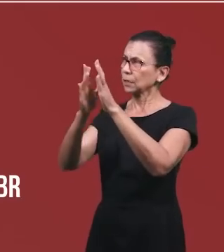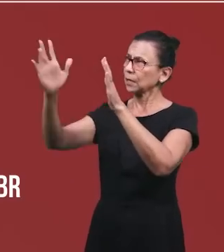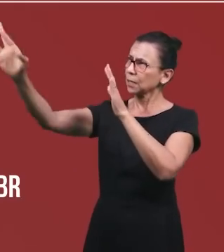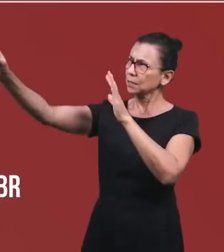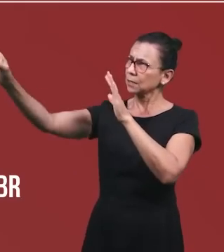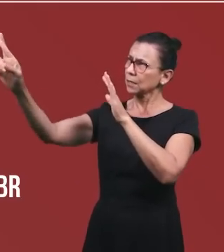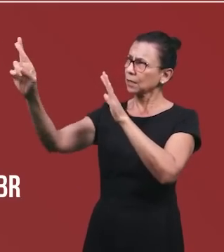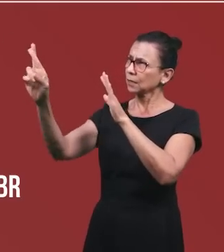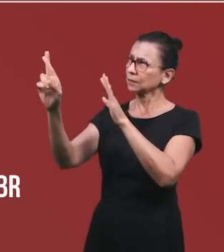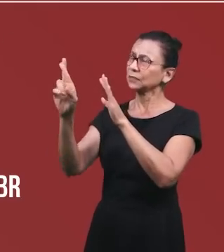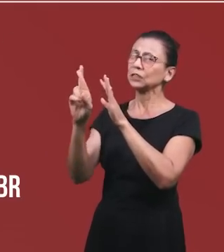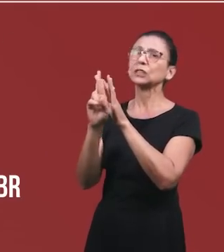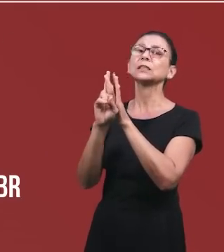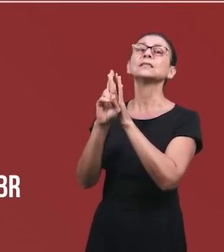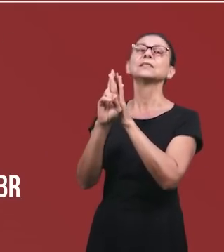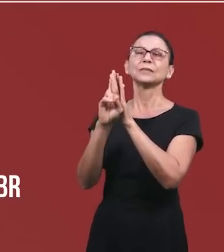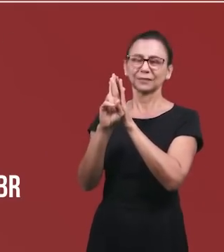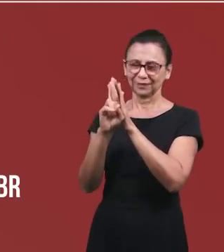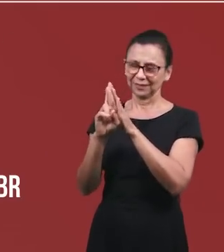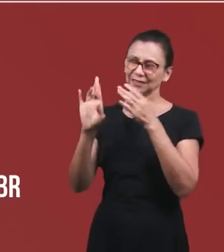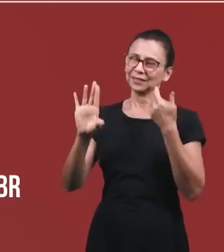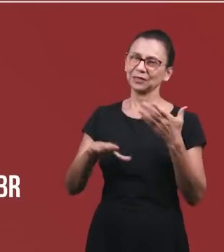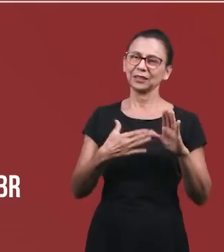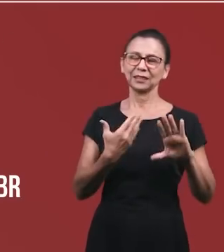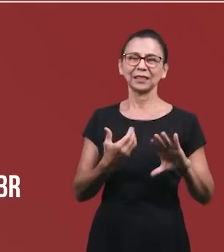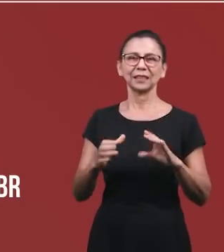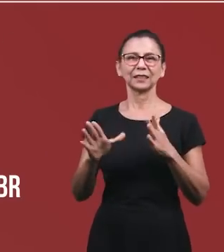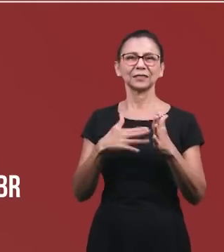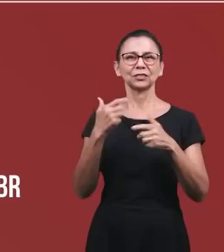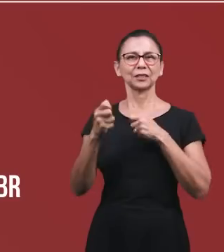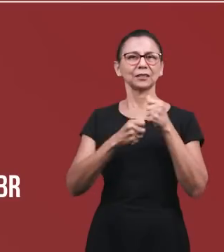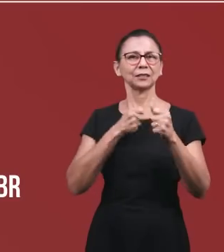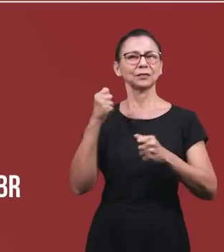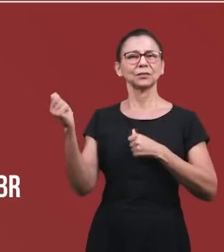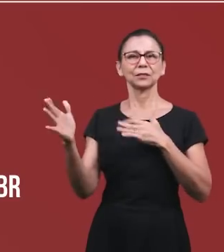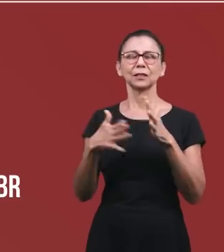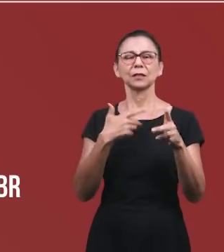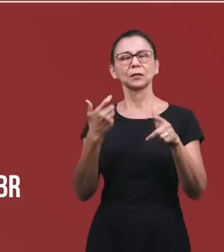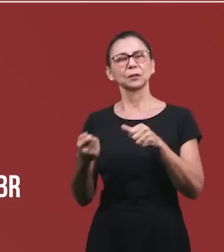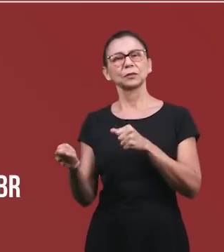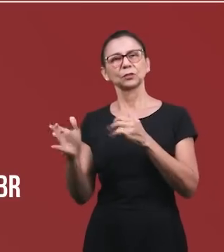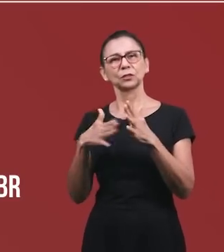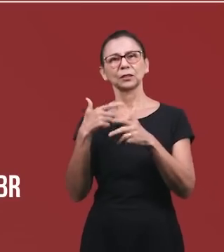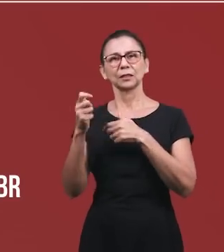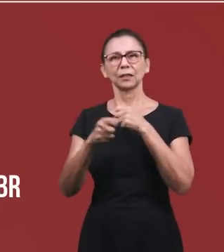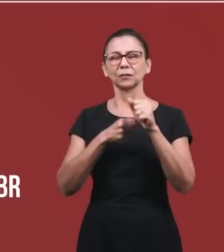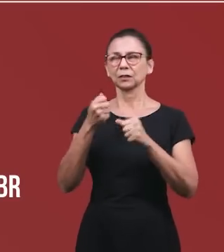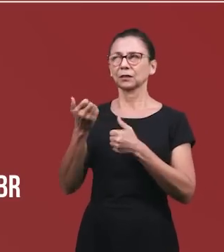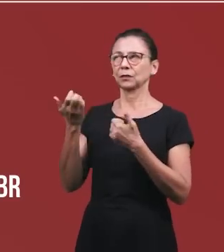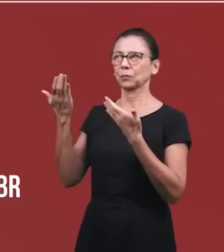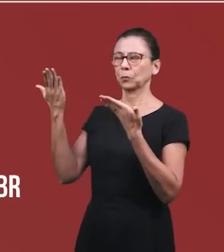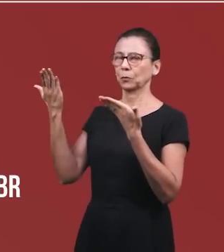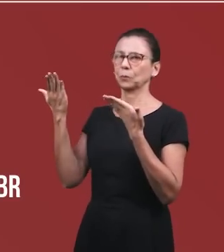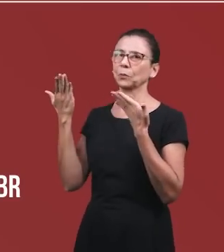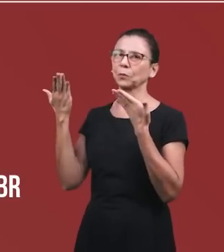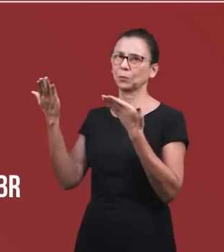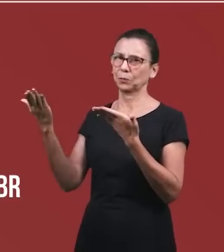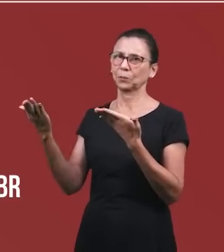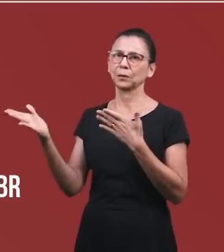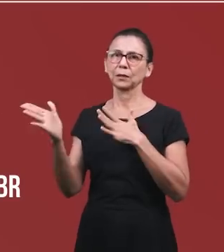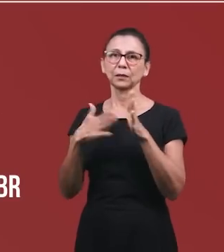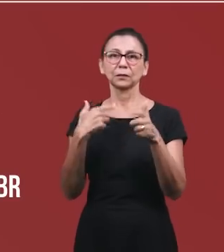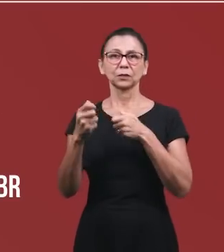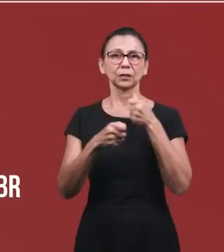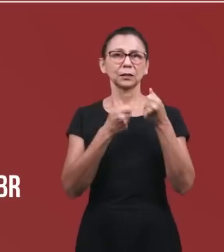ouve, Ele nos ouve. Cante aleluia, cante aleluia, cante